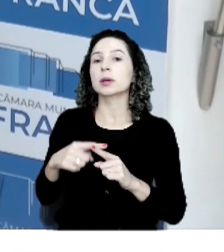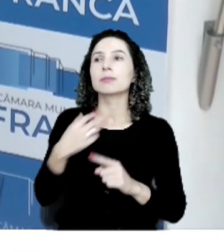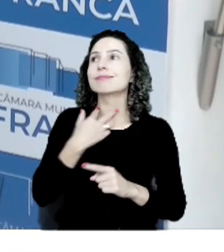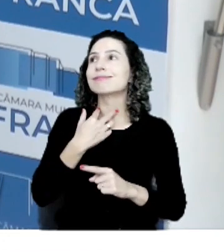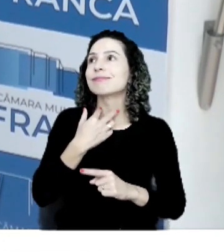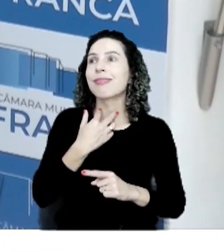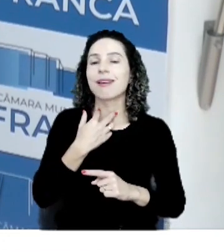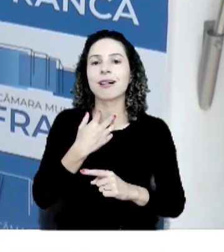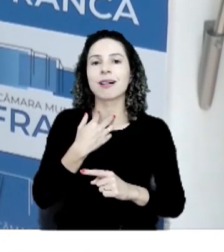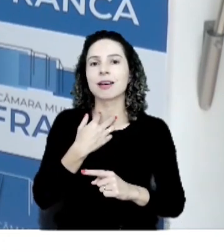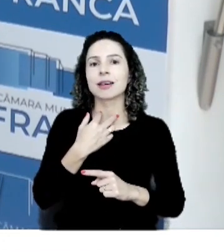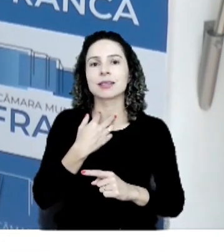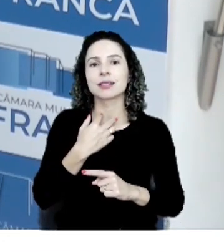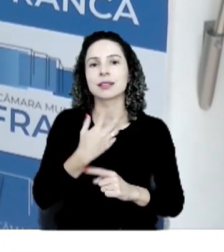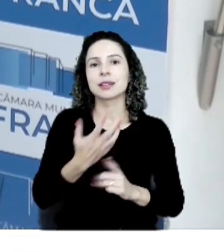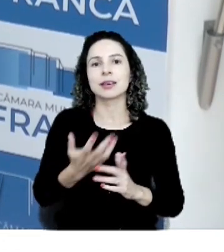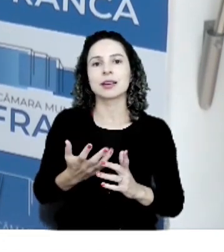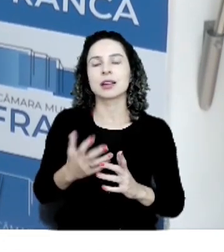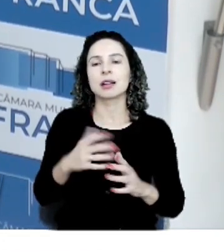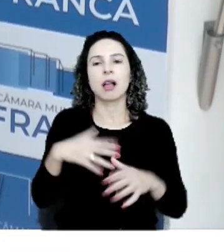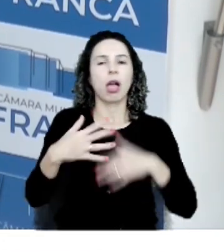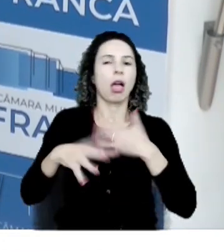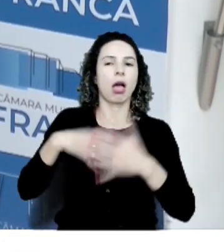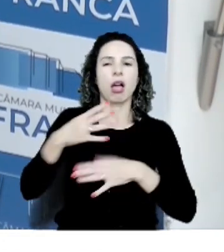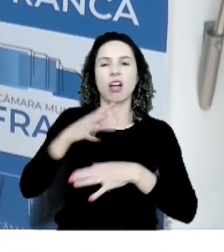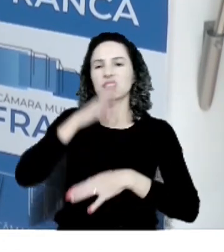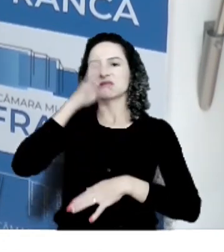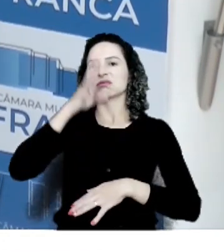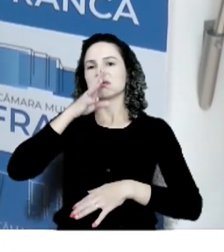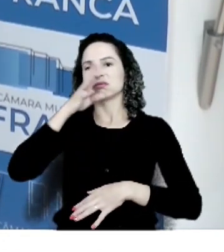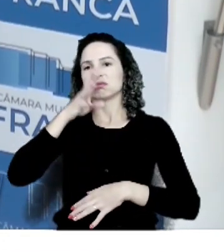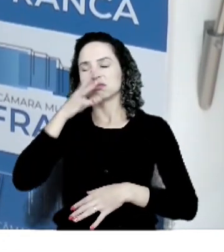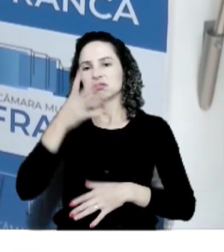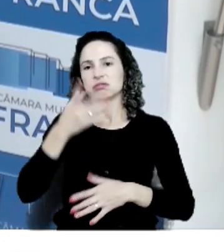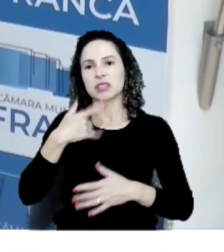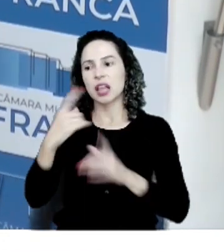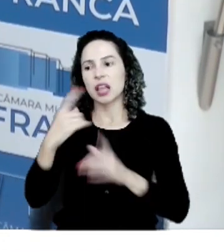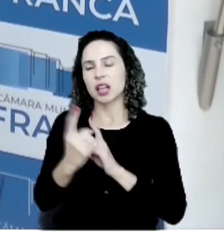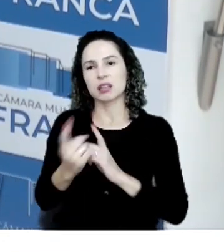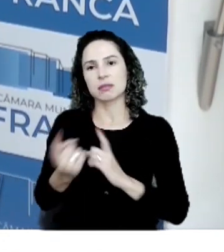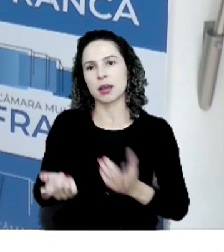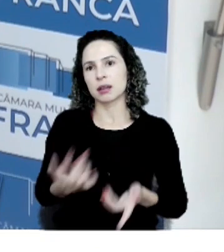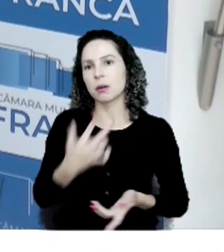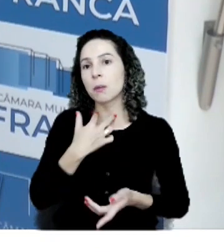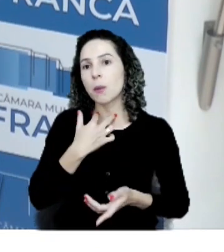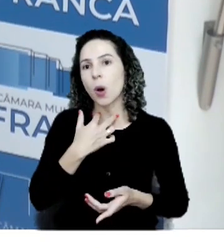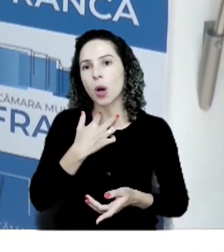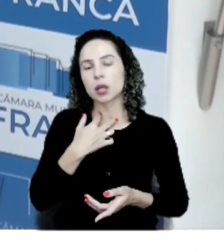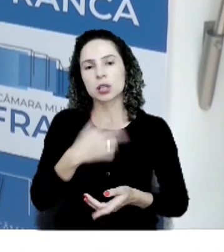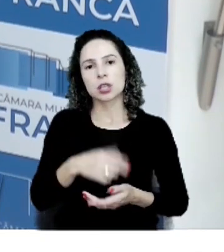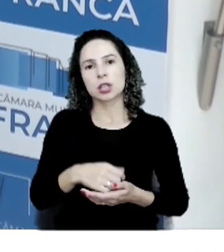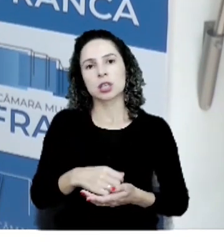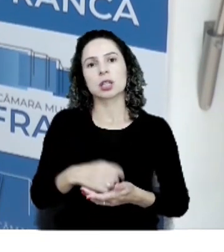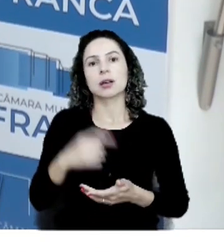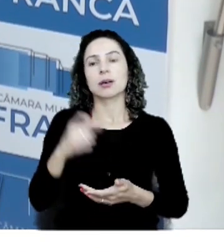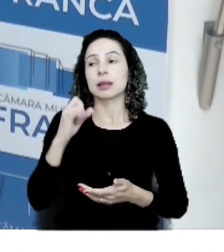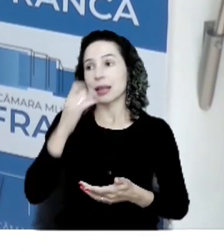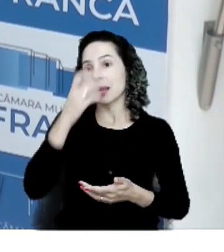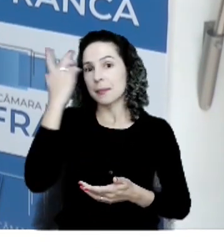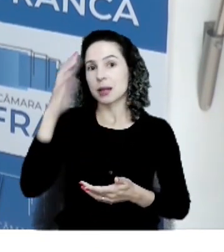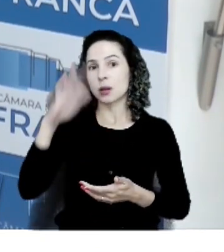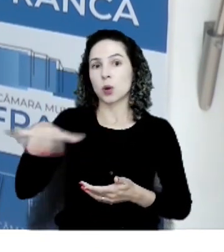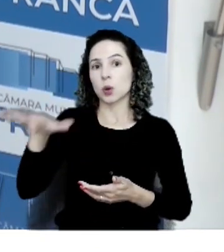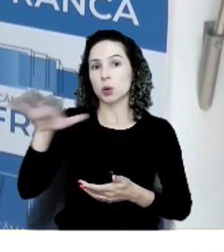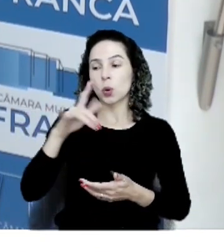de forma desorganizada esse atendimento. Então, se o pessoal fizer